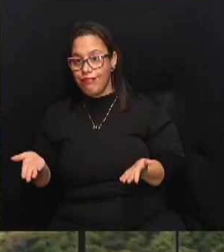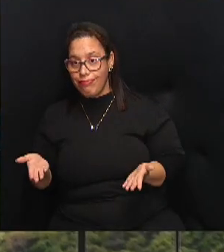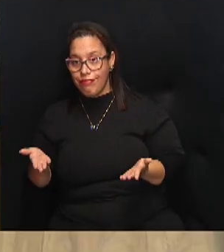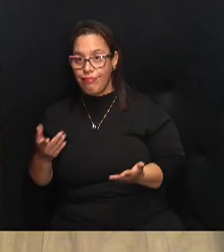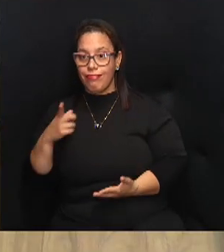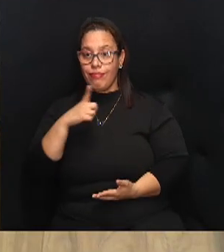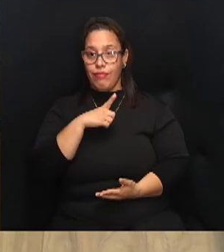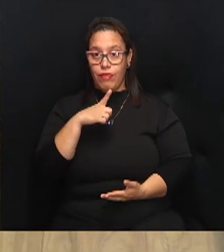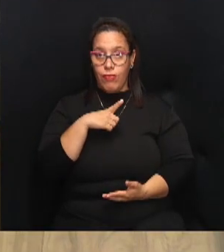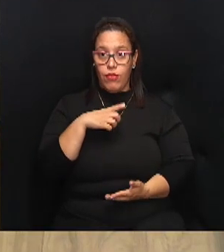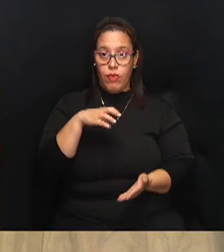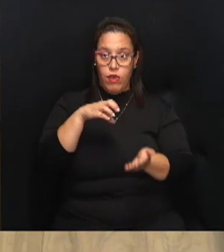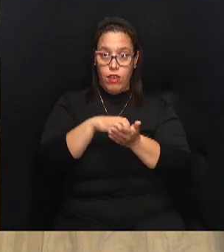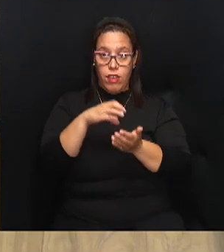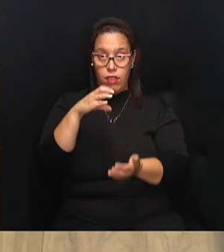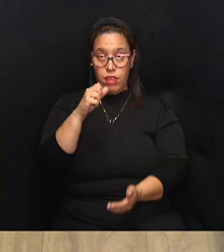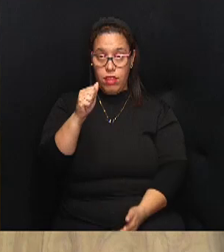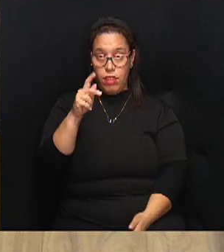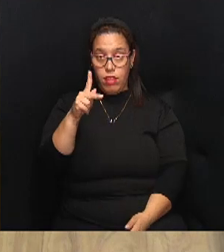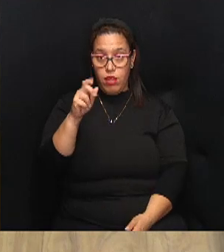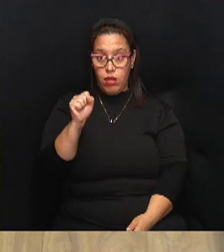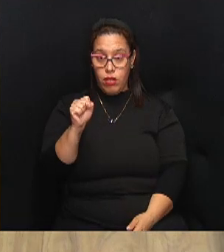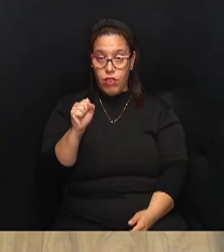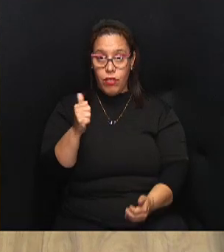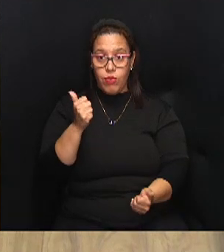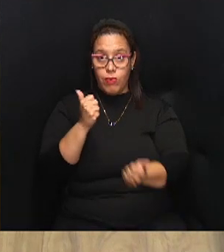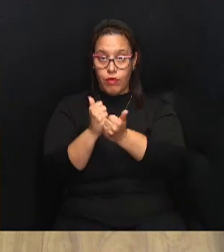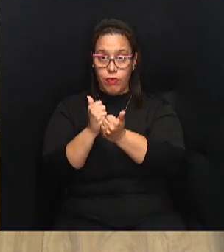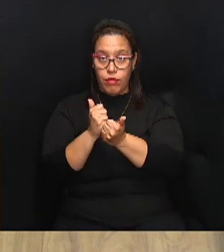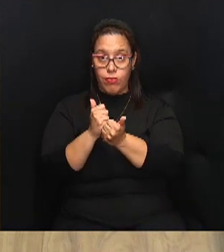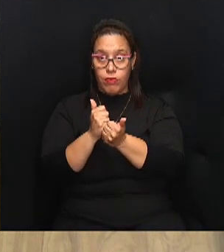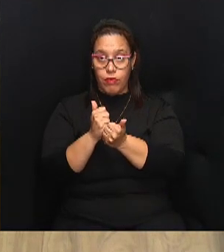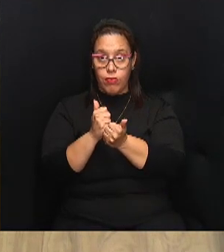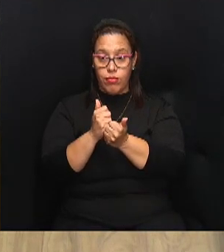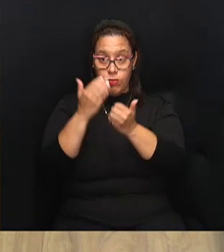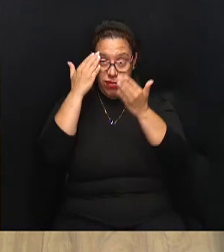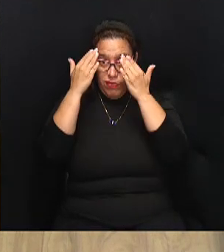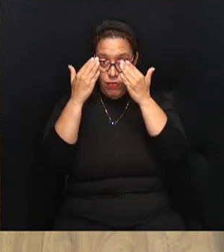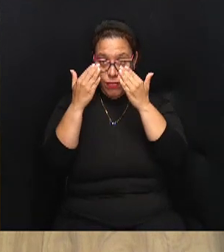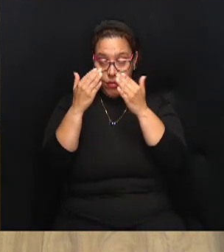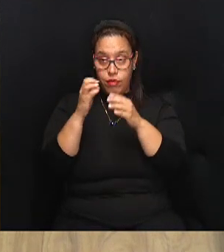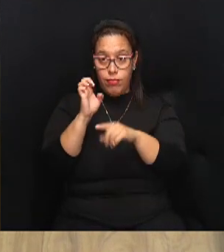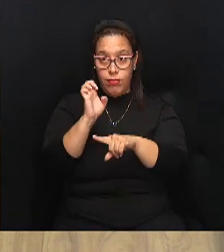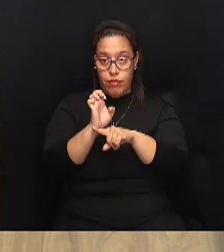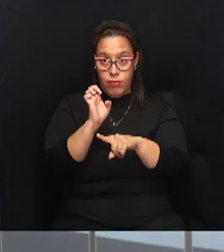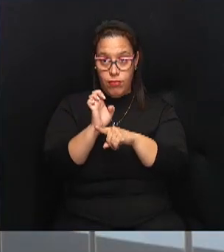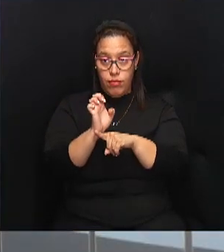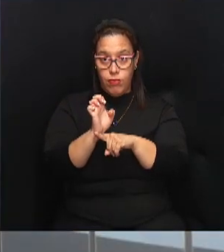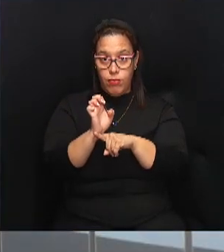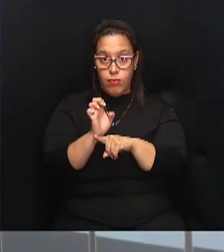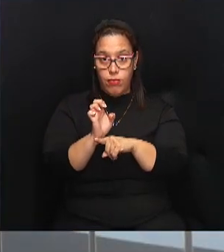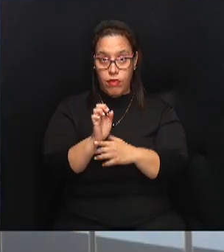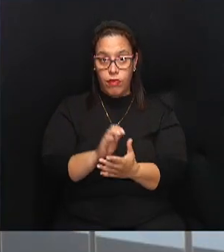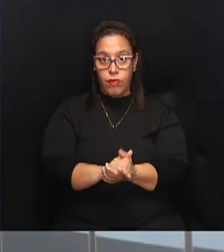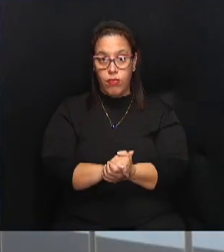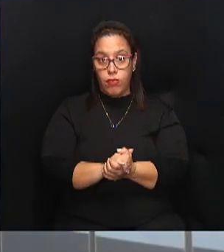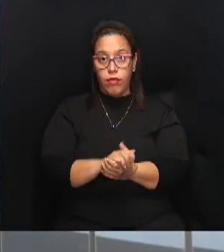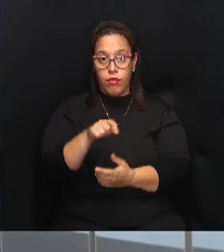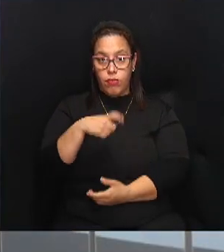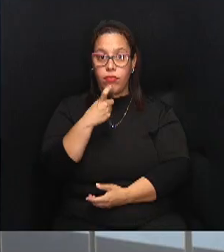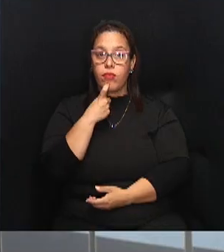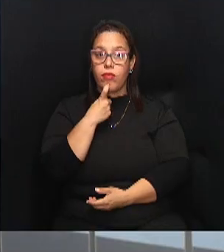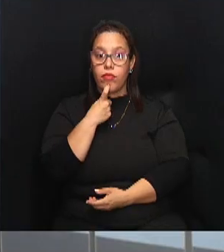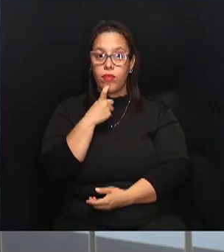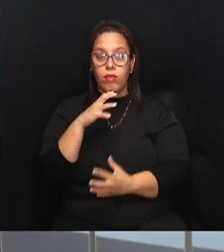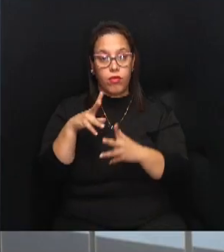um centro, né, que chama o CAPS, né, que é o Centro de Apoio e Assistência Psicológica do Policial Militar. Nós temos aqui em Campinas,